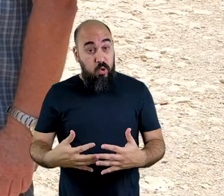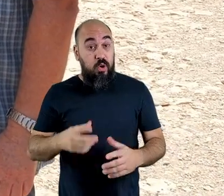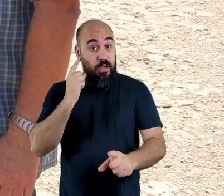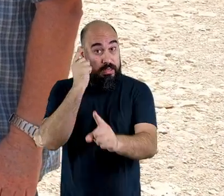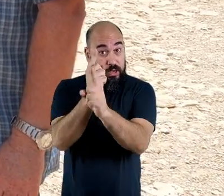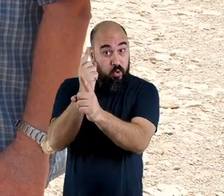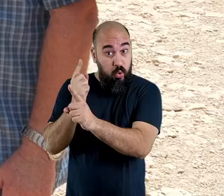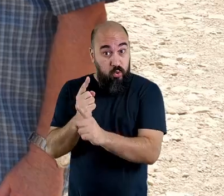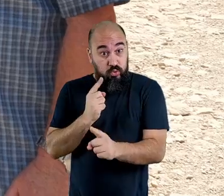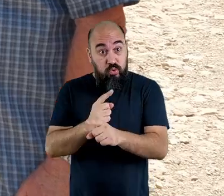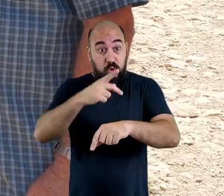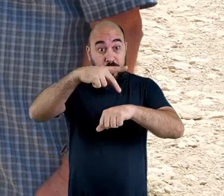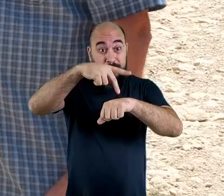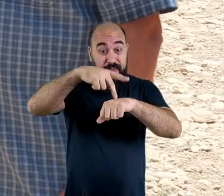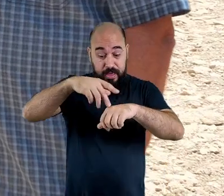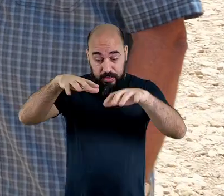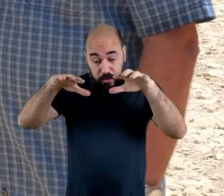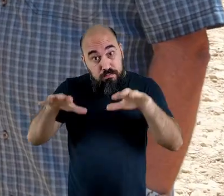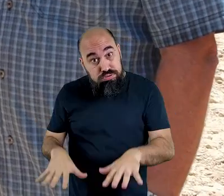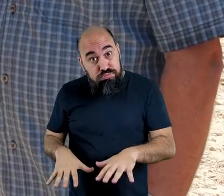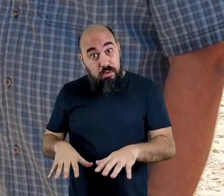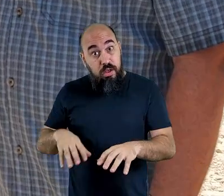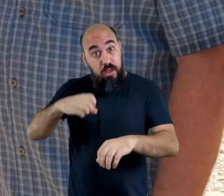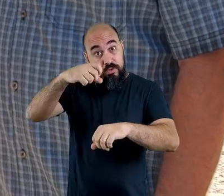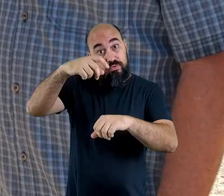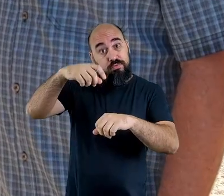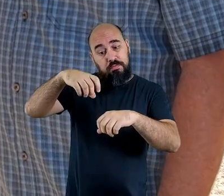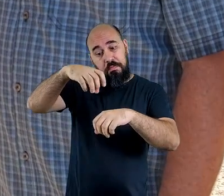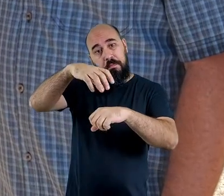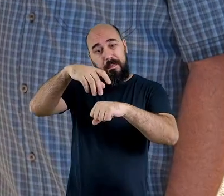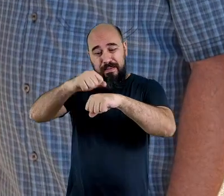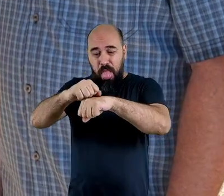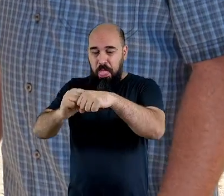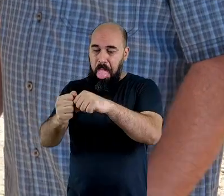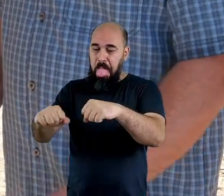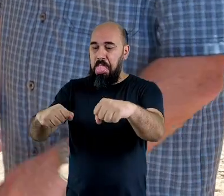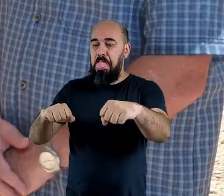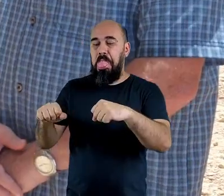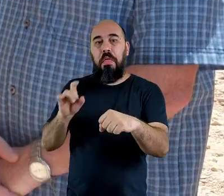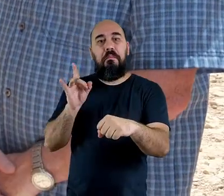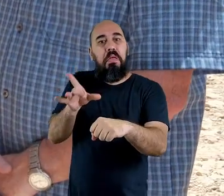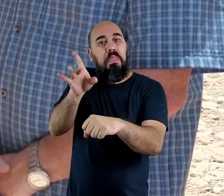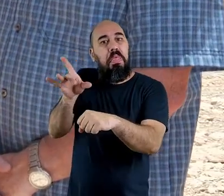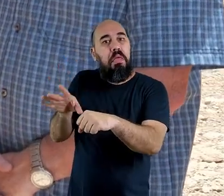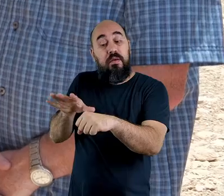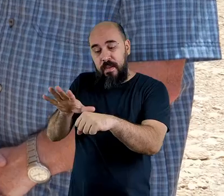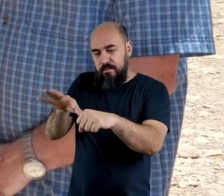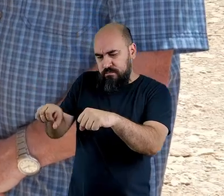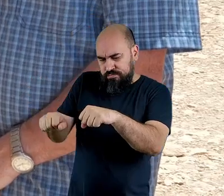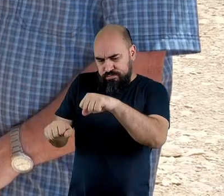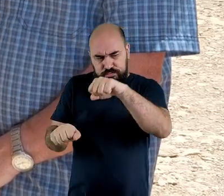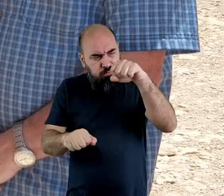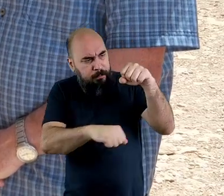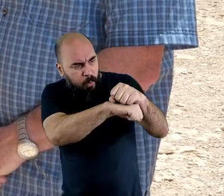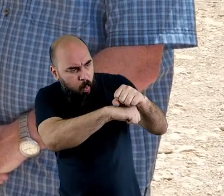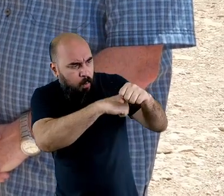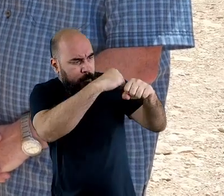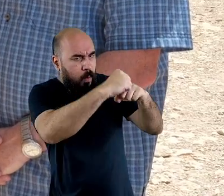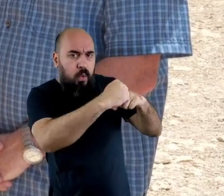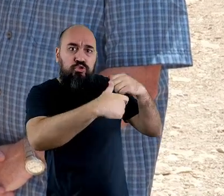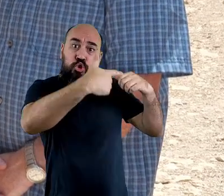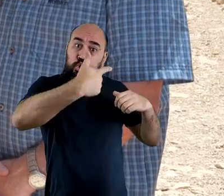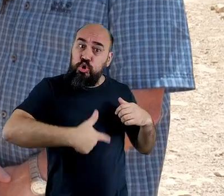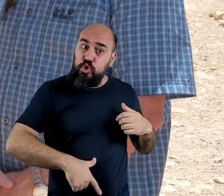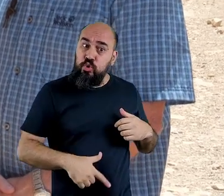eles encontraram muitas dessas pedras que estão ali em cima colapsadas aqui. Então, pela quantidade de pedras, nós temos uma ideia do tamanho